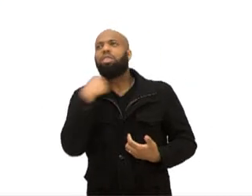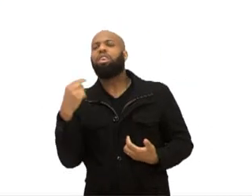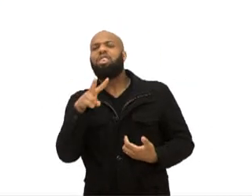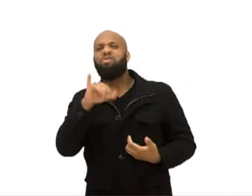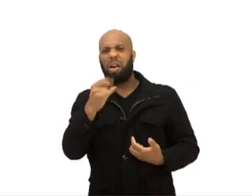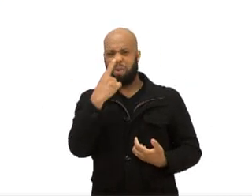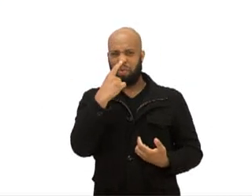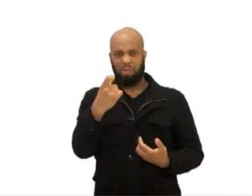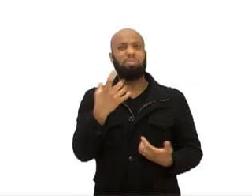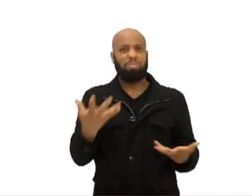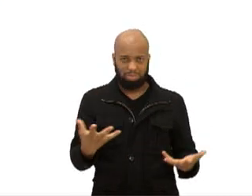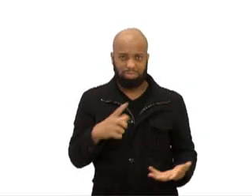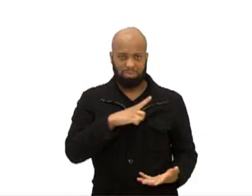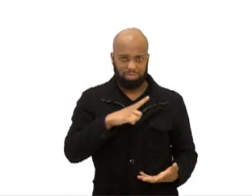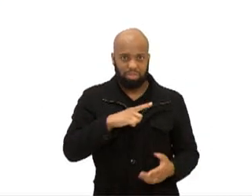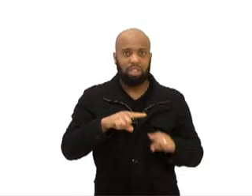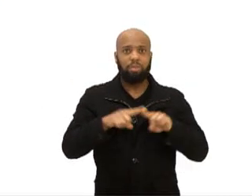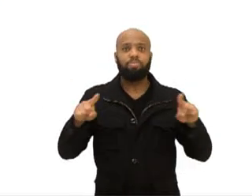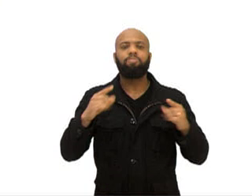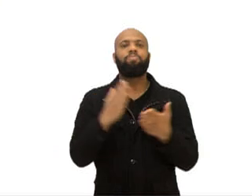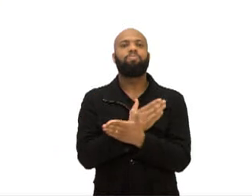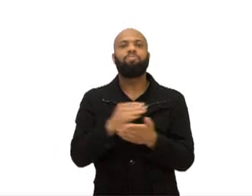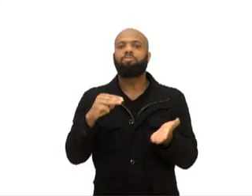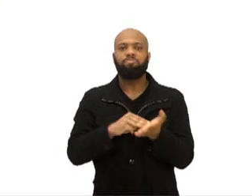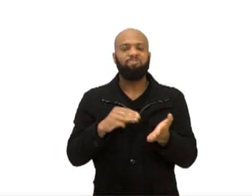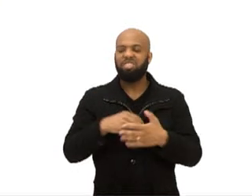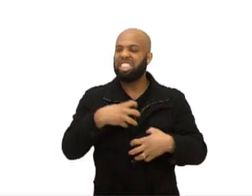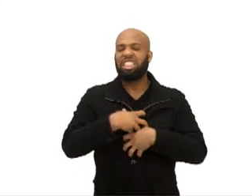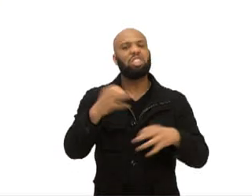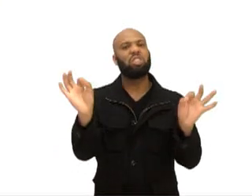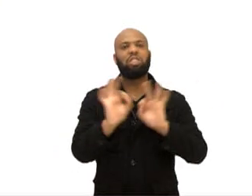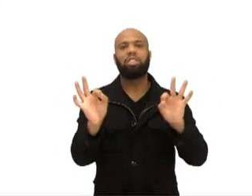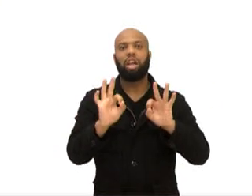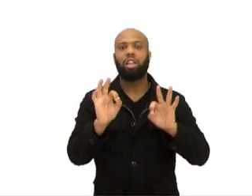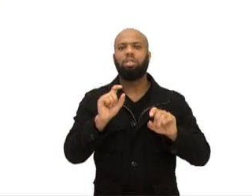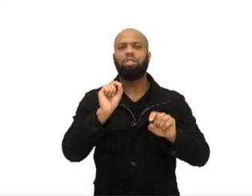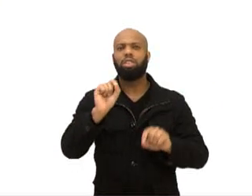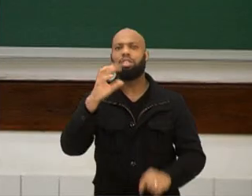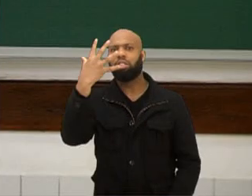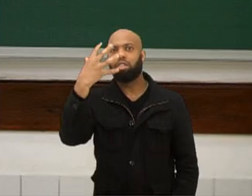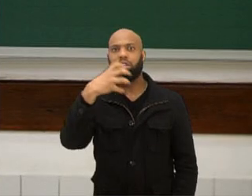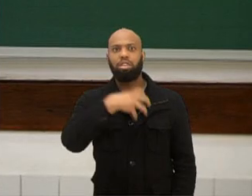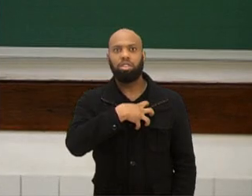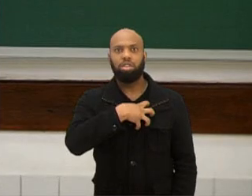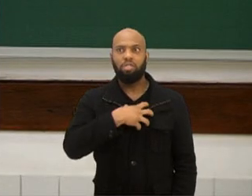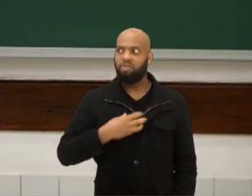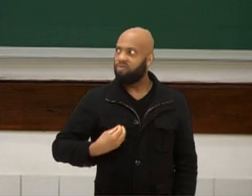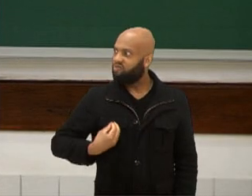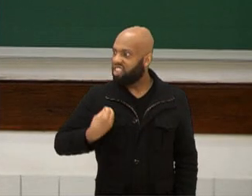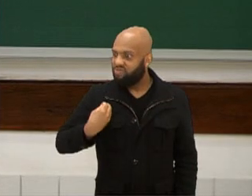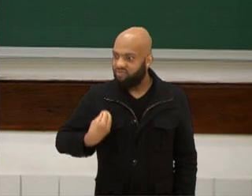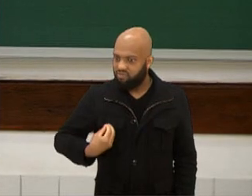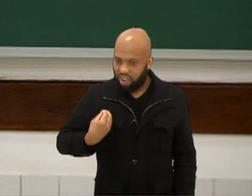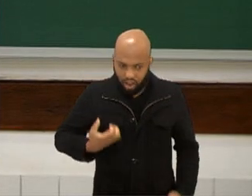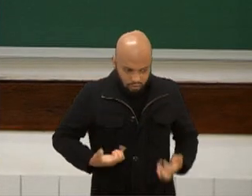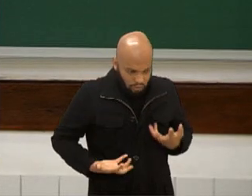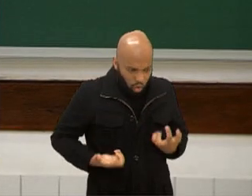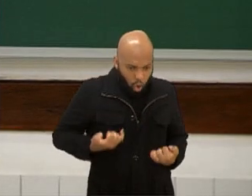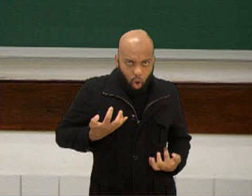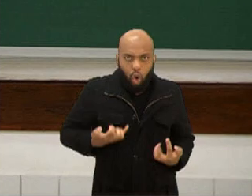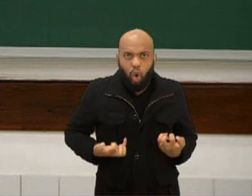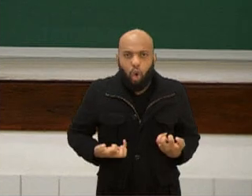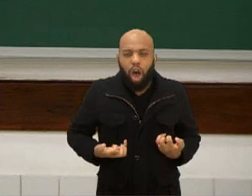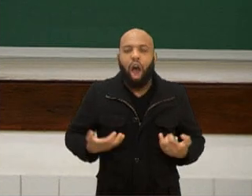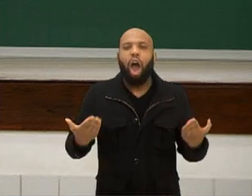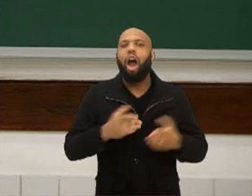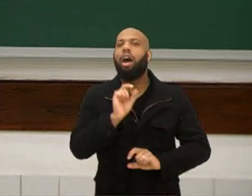um cheiro ótimo, mas por algum motivo não sinto nada. Na verdade, me sinto viva. Então agora eu já tenho